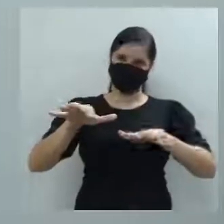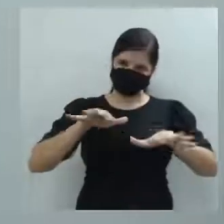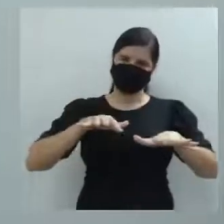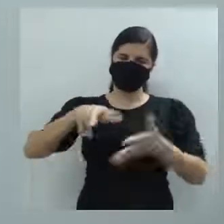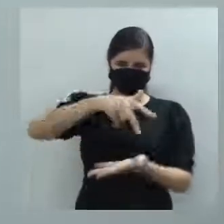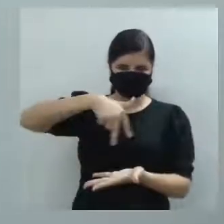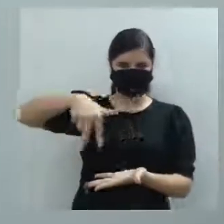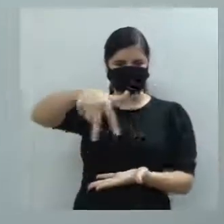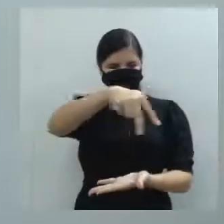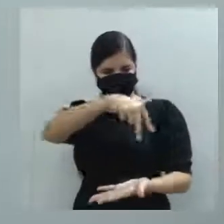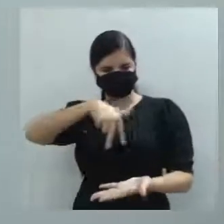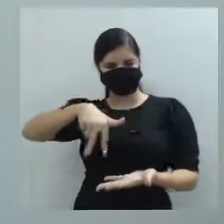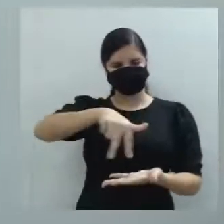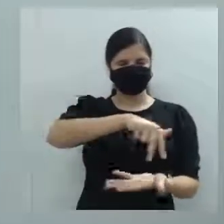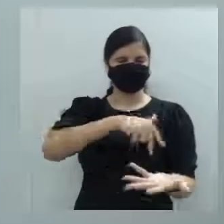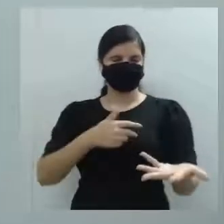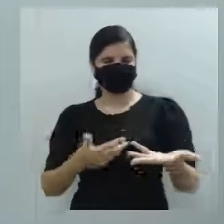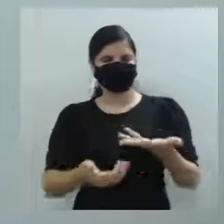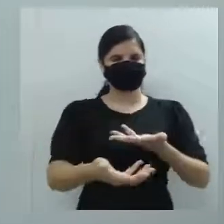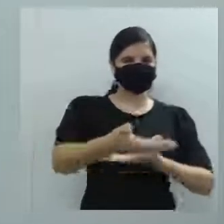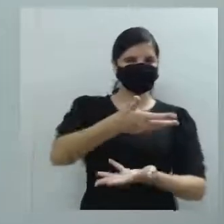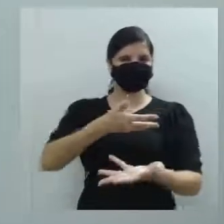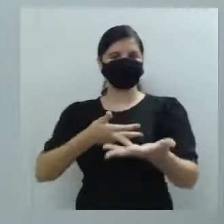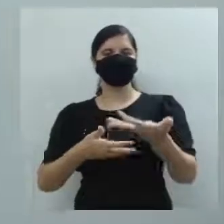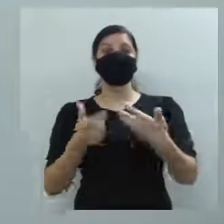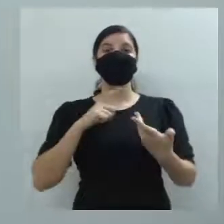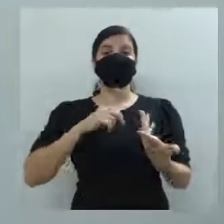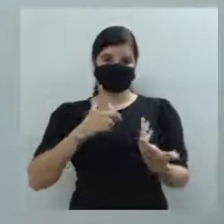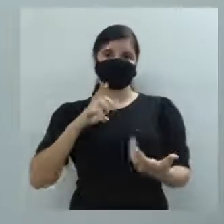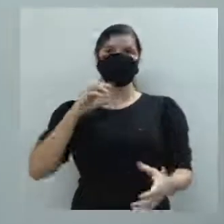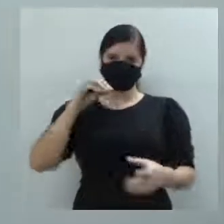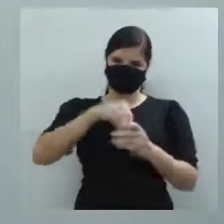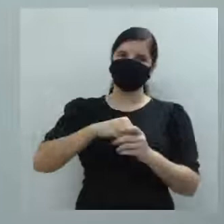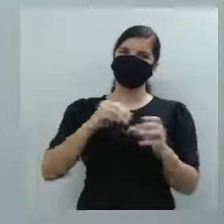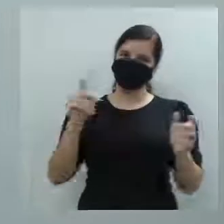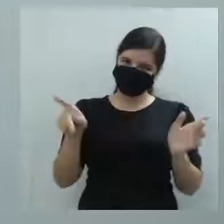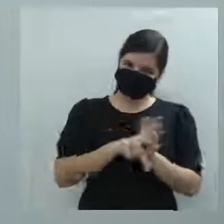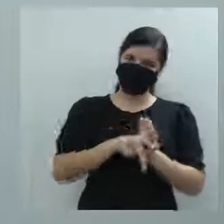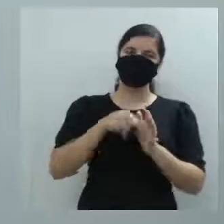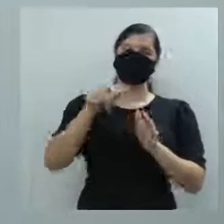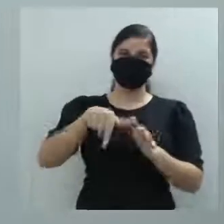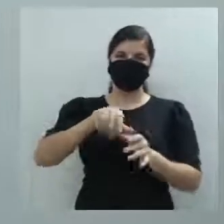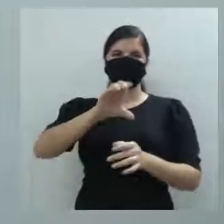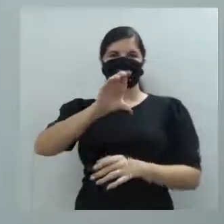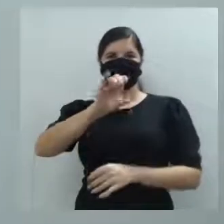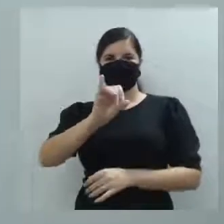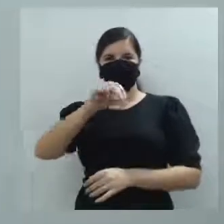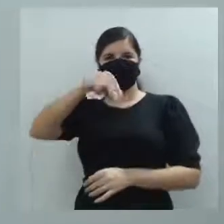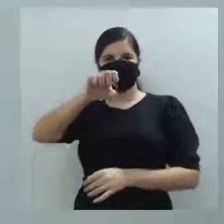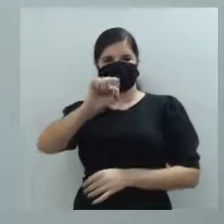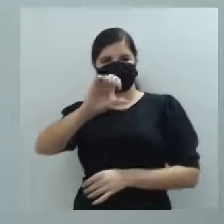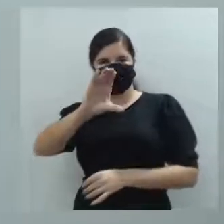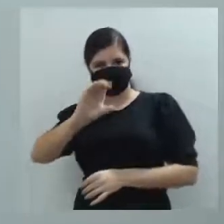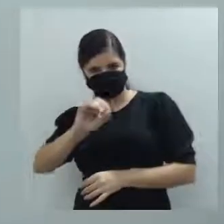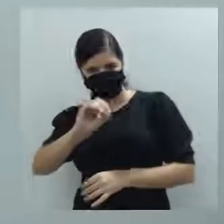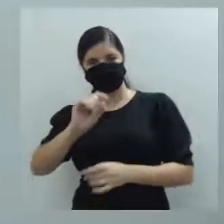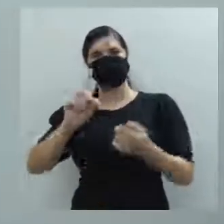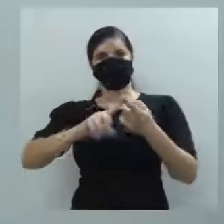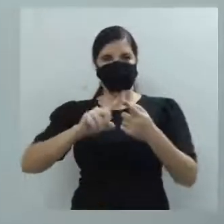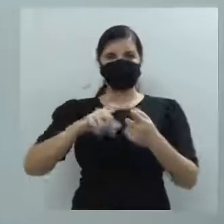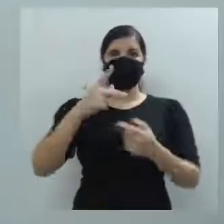nós encontramos justamente isso, os elementos cinésicos e também os paralinguísticos. Então, é